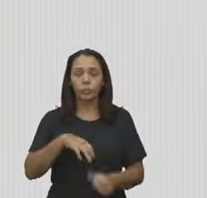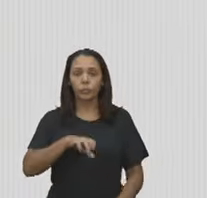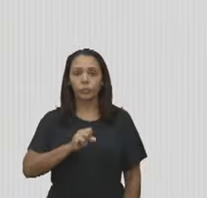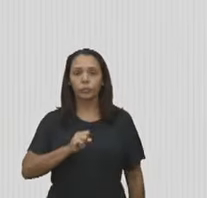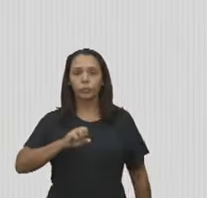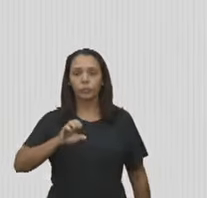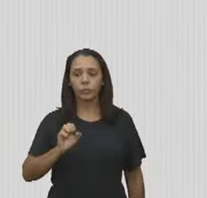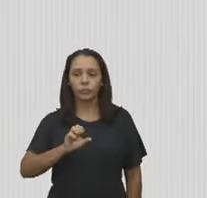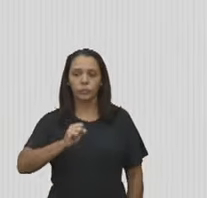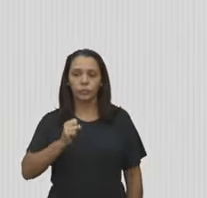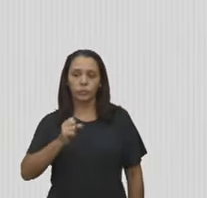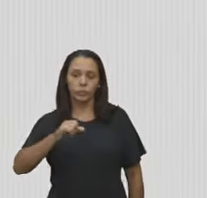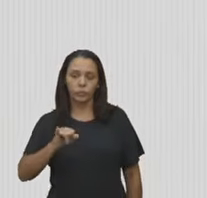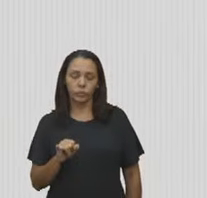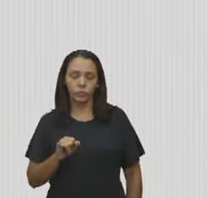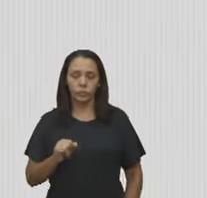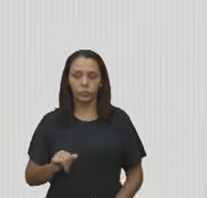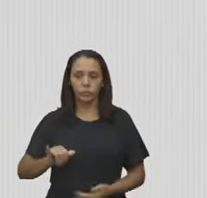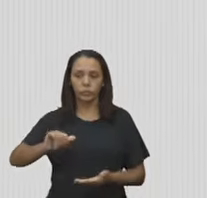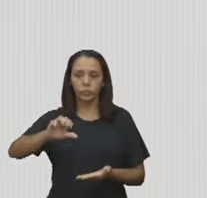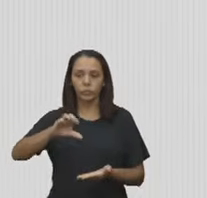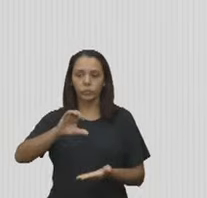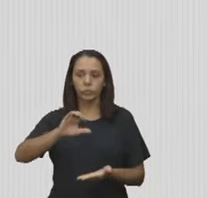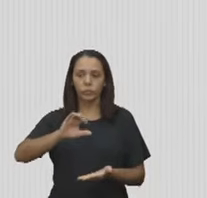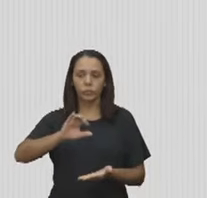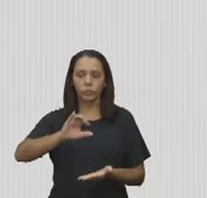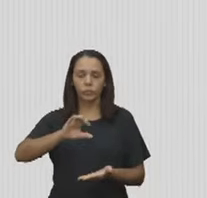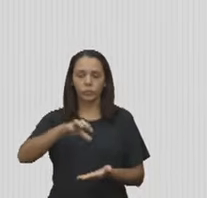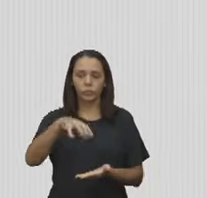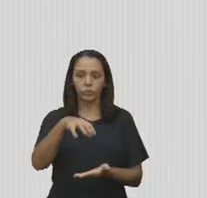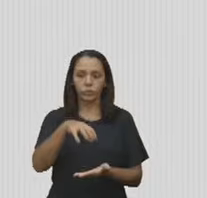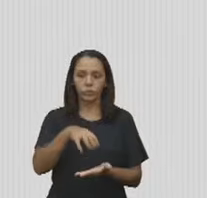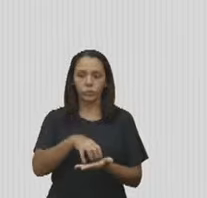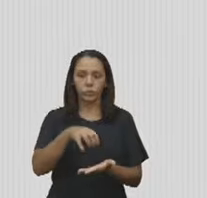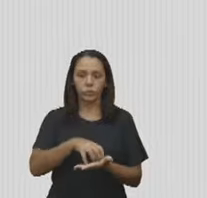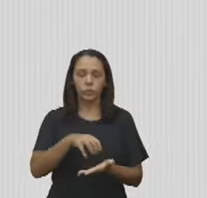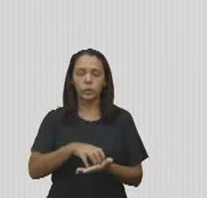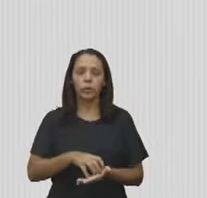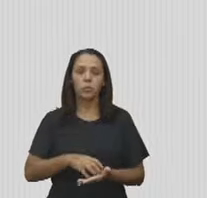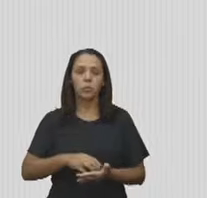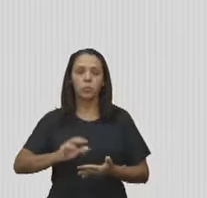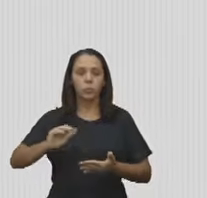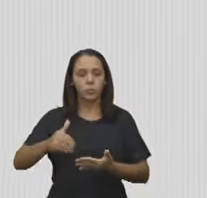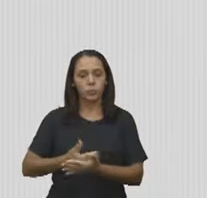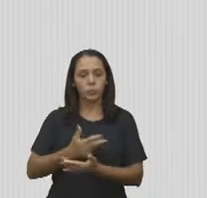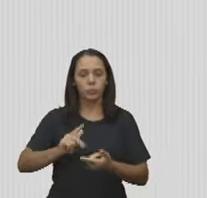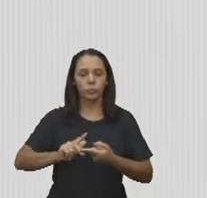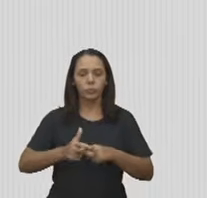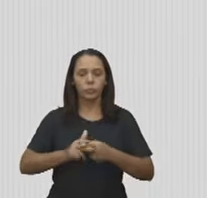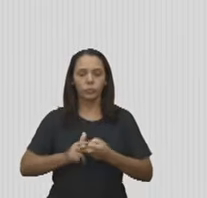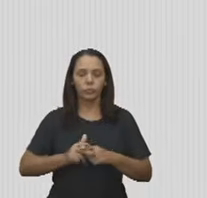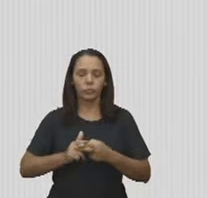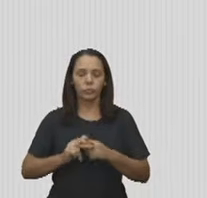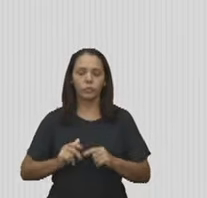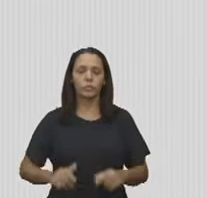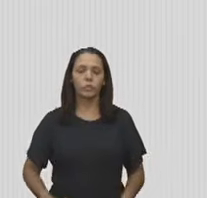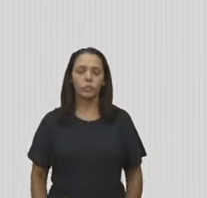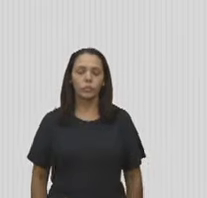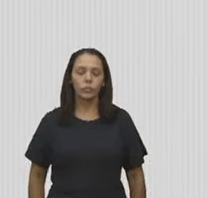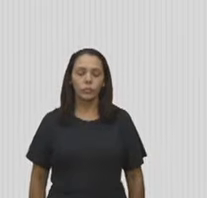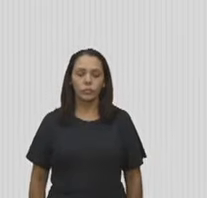Maria. No centro, a gente solicitou reparo de buraco no encontro das ruas João Américo e José